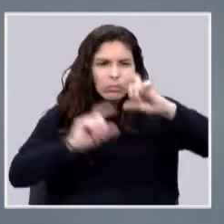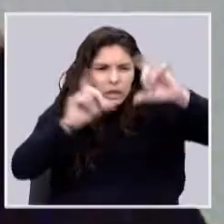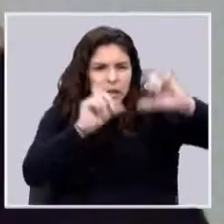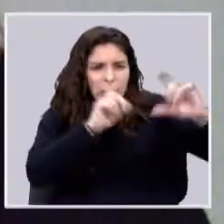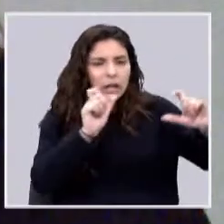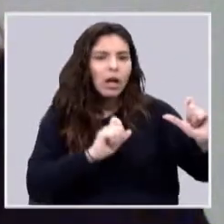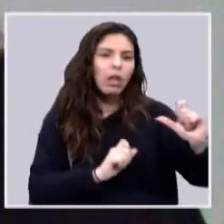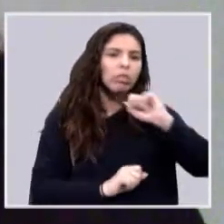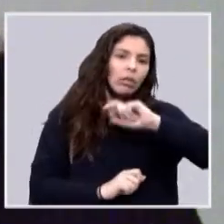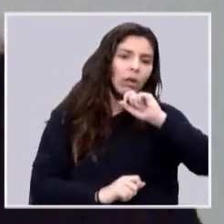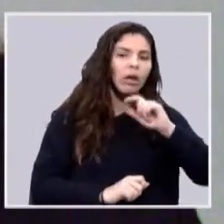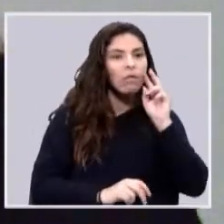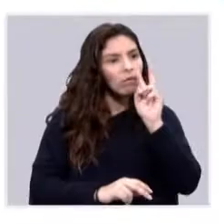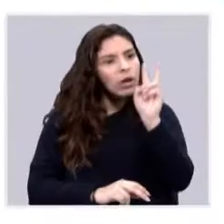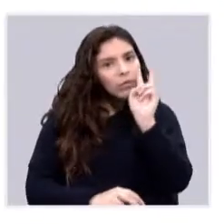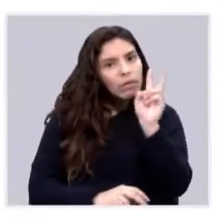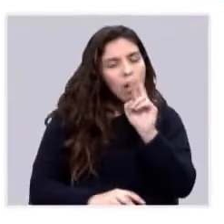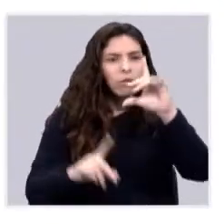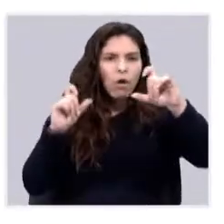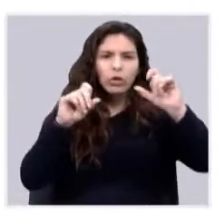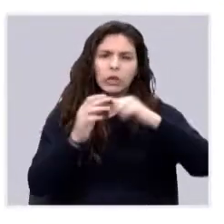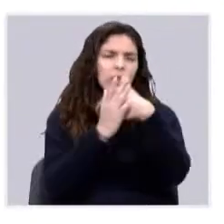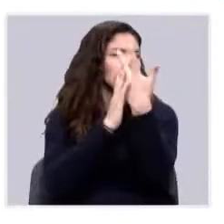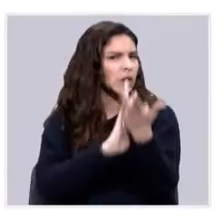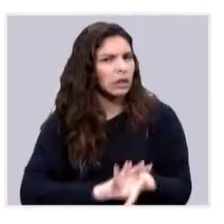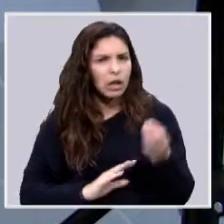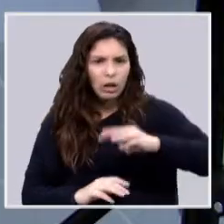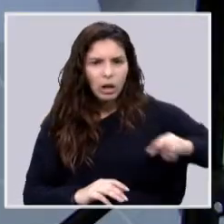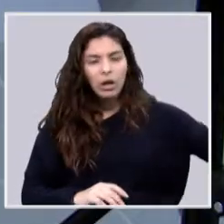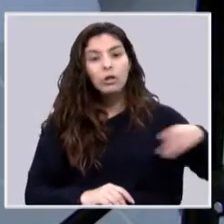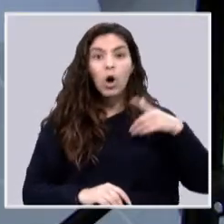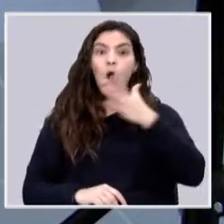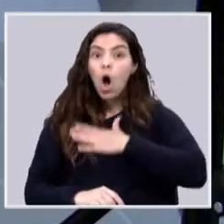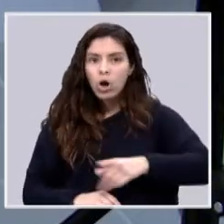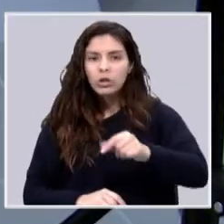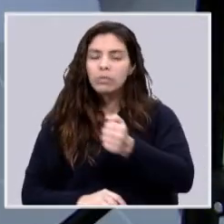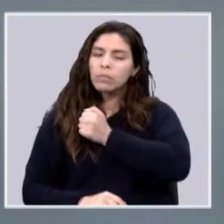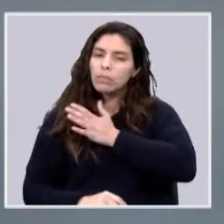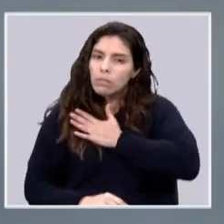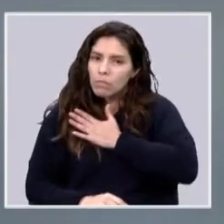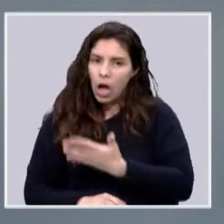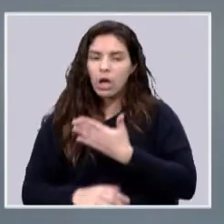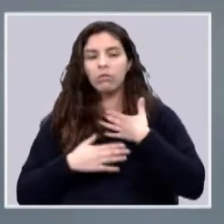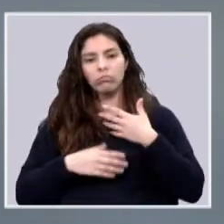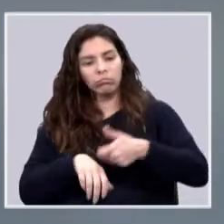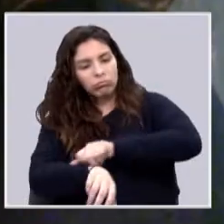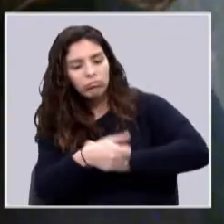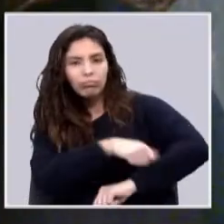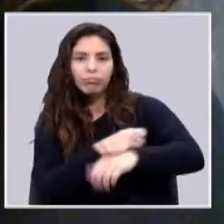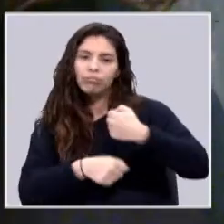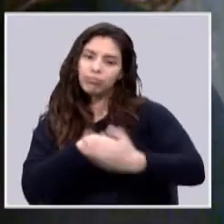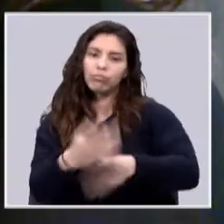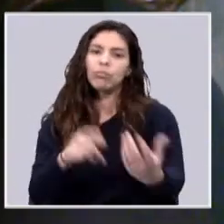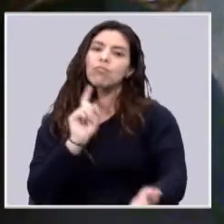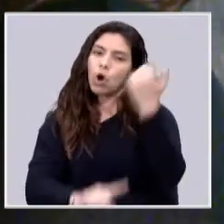fotografias que conseguirem, vejam muita fotografia. Se gostarem, se empenharem, é meio caminho andado para as